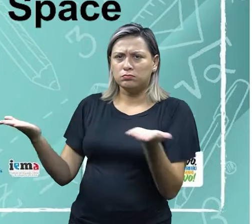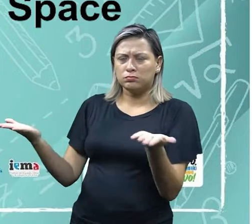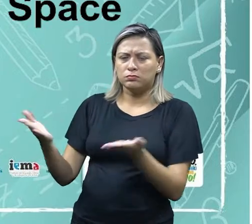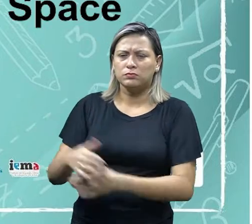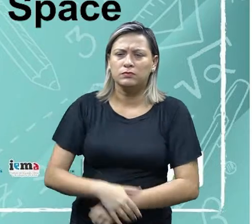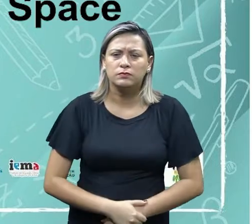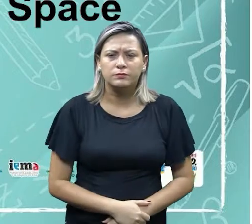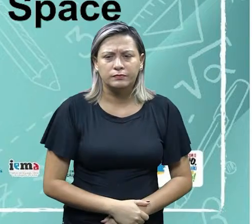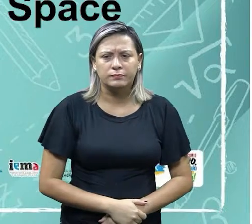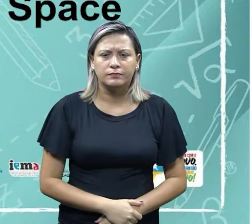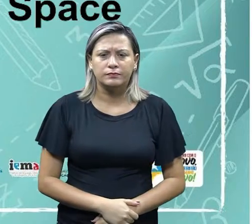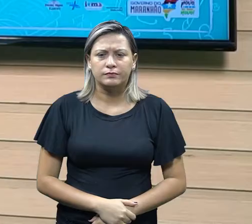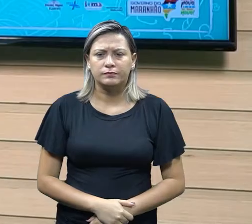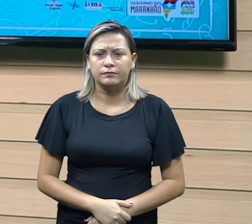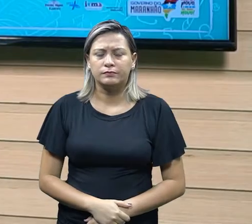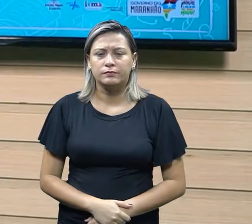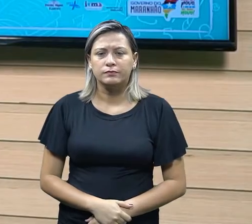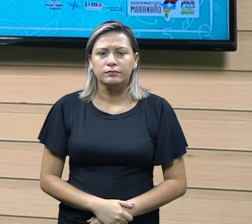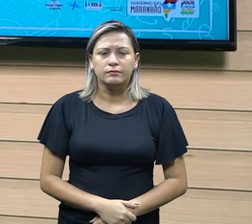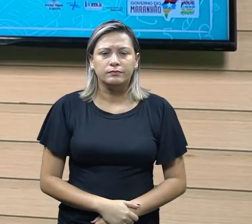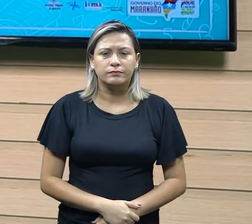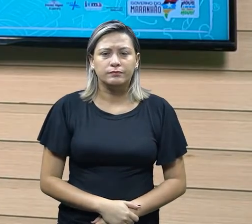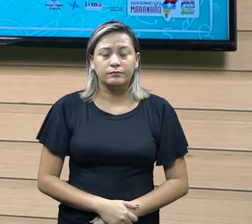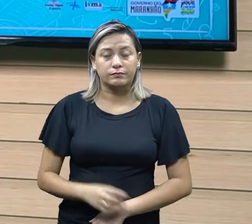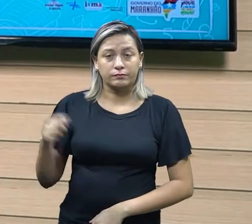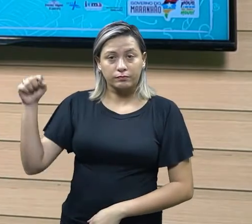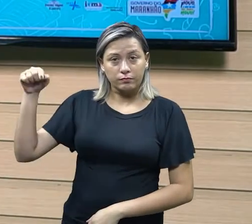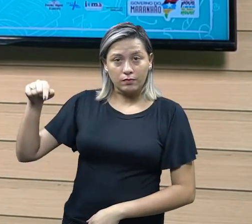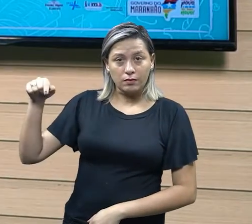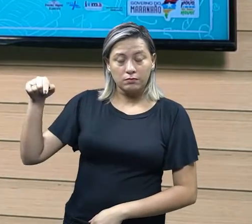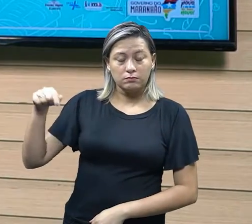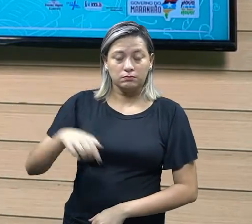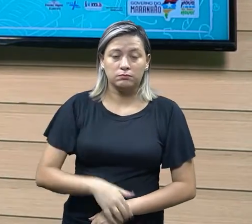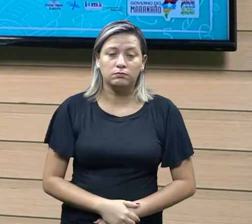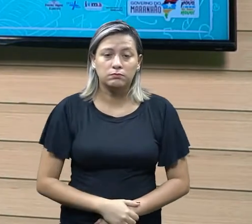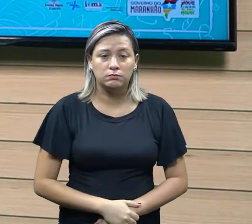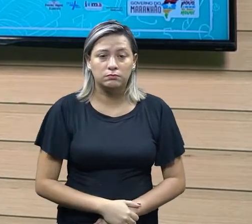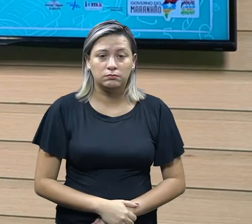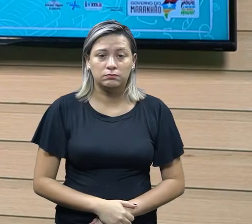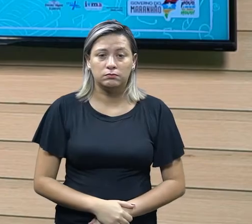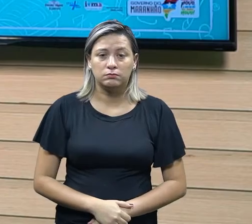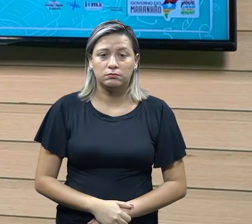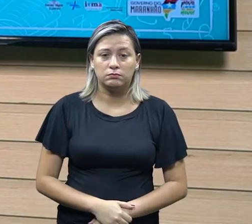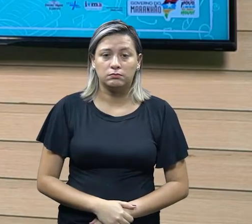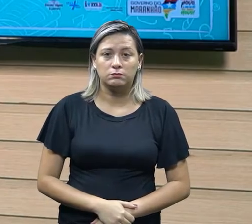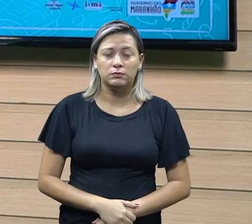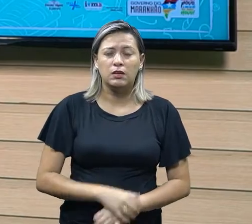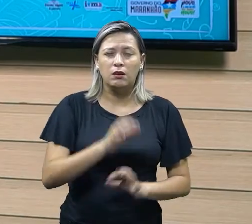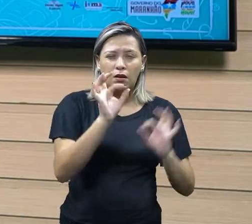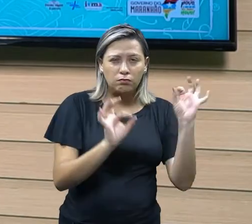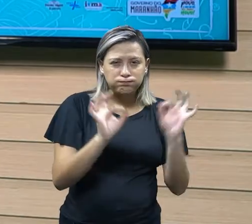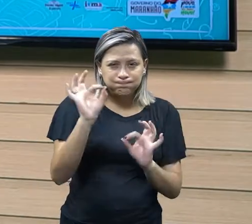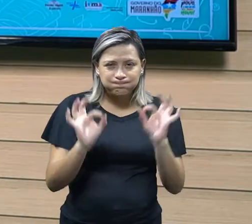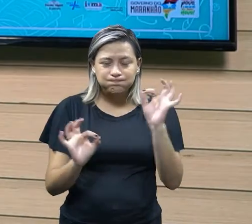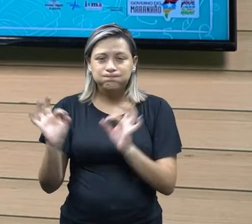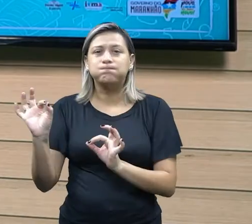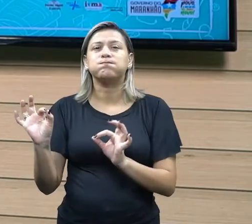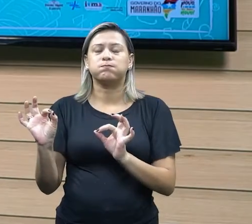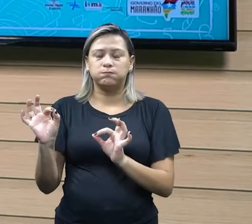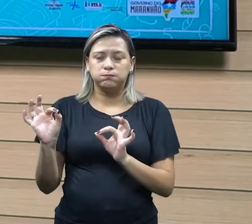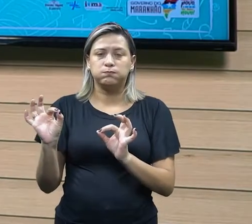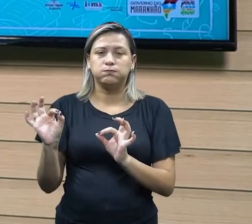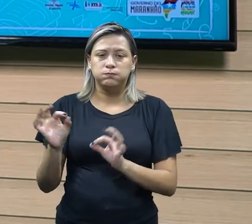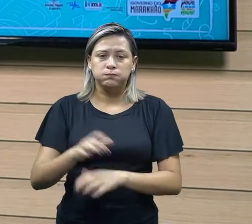e Paper Space. Aqui, nesse ambiente, é a preparação, tá, que a